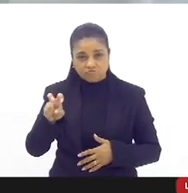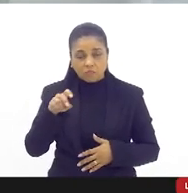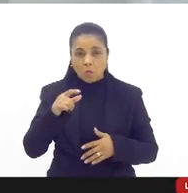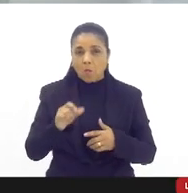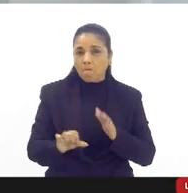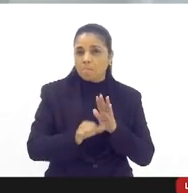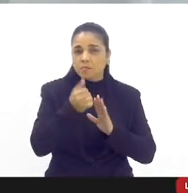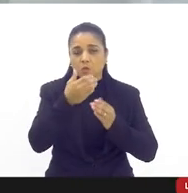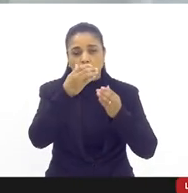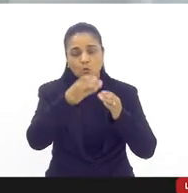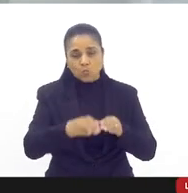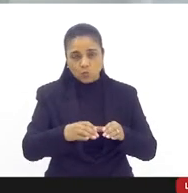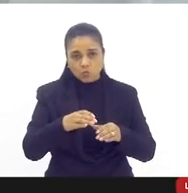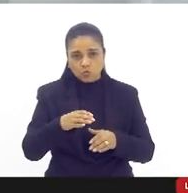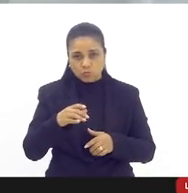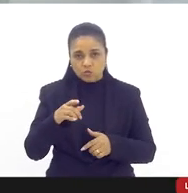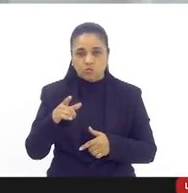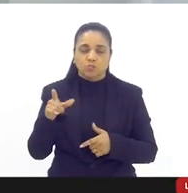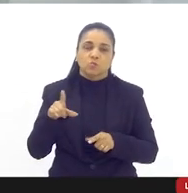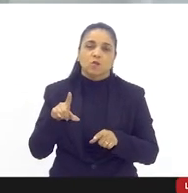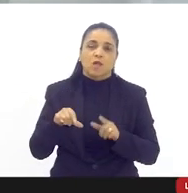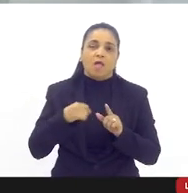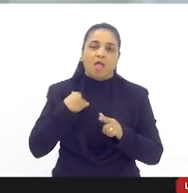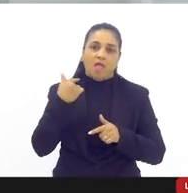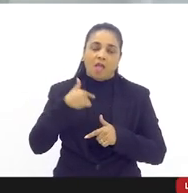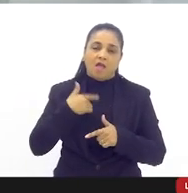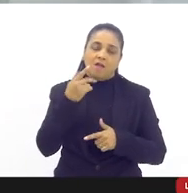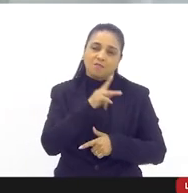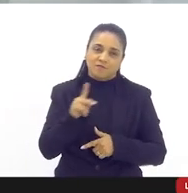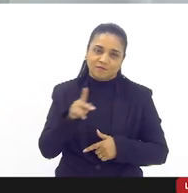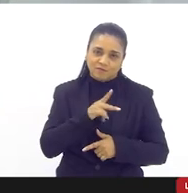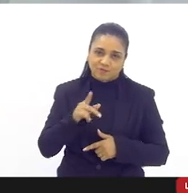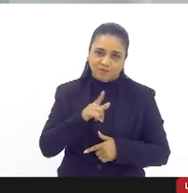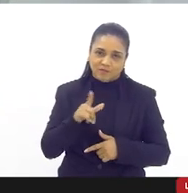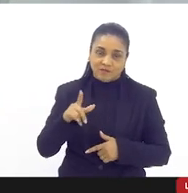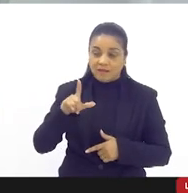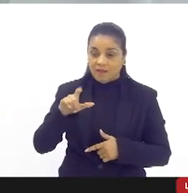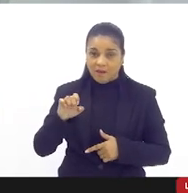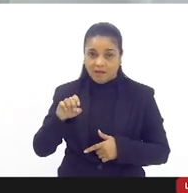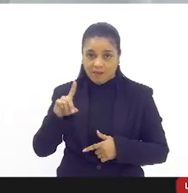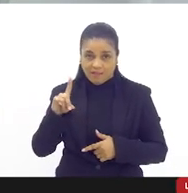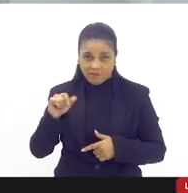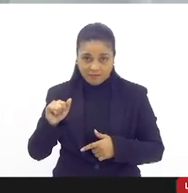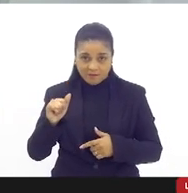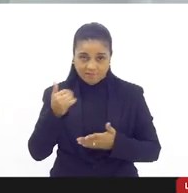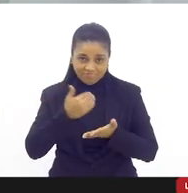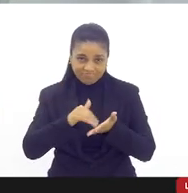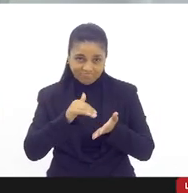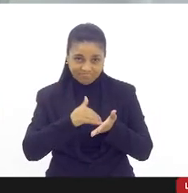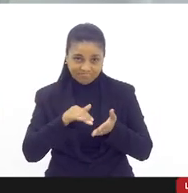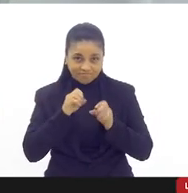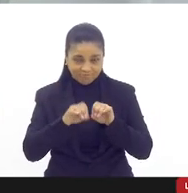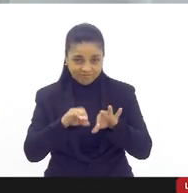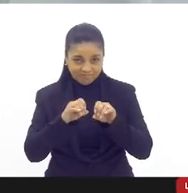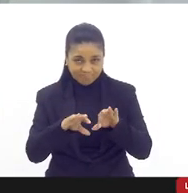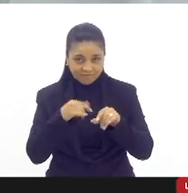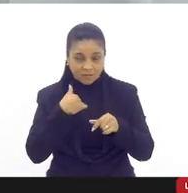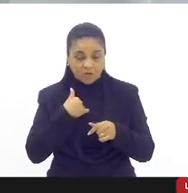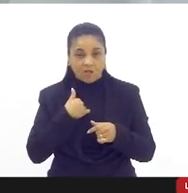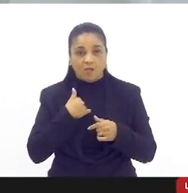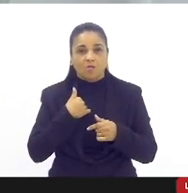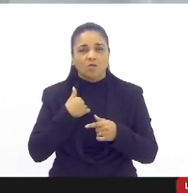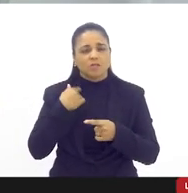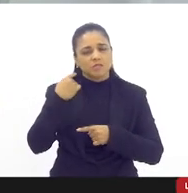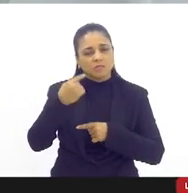Brizola com a Saudosa Professora Maria de leite Linhares quando foi Secretaria de Educação grande parte e depois